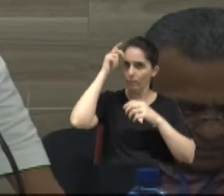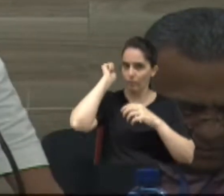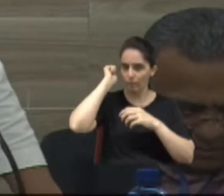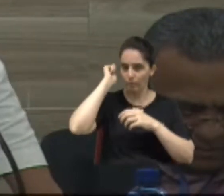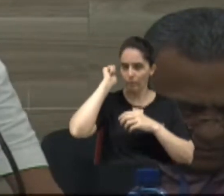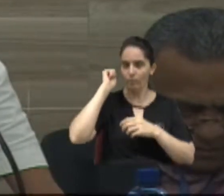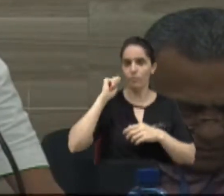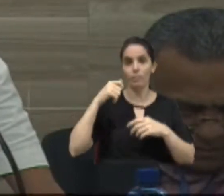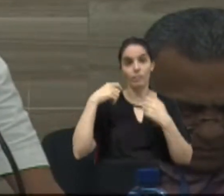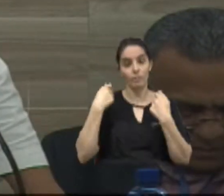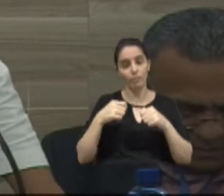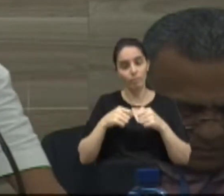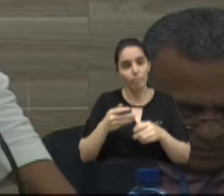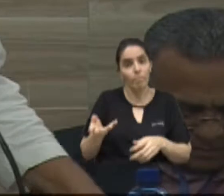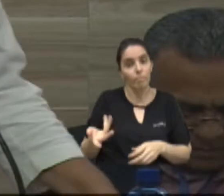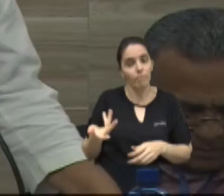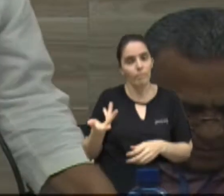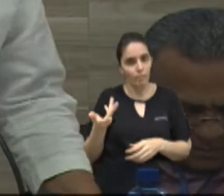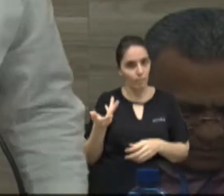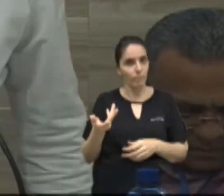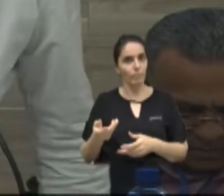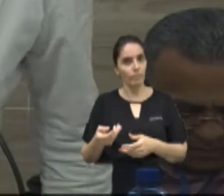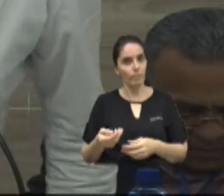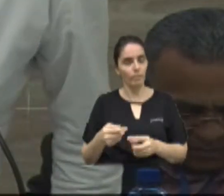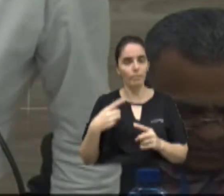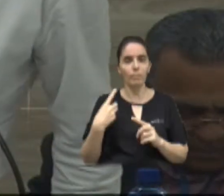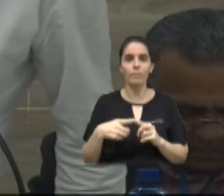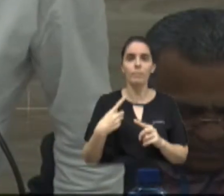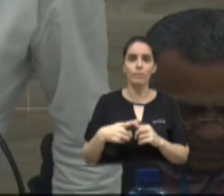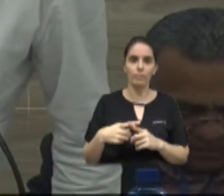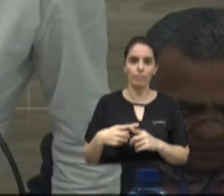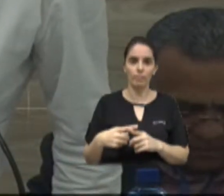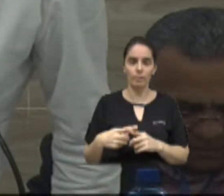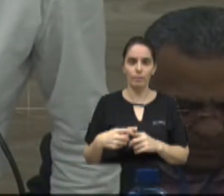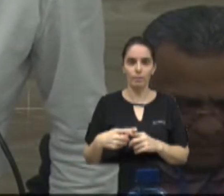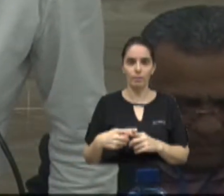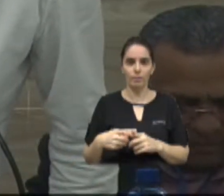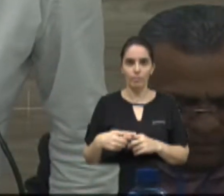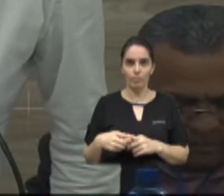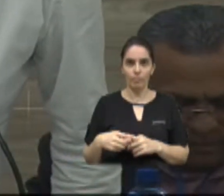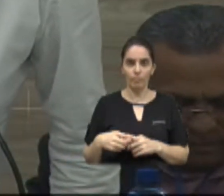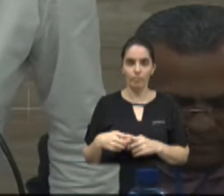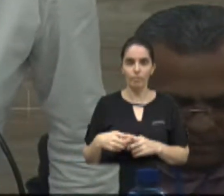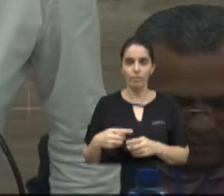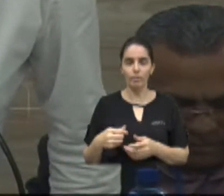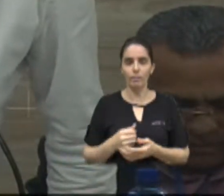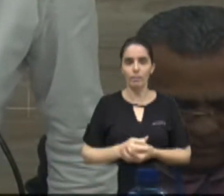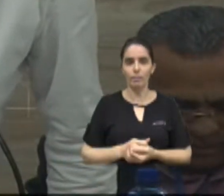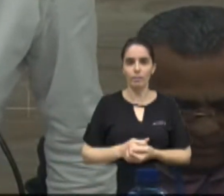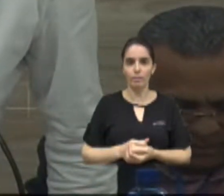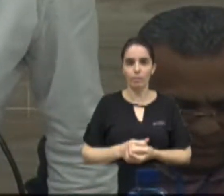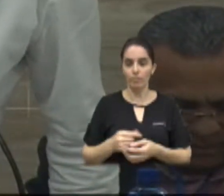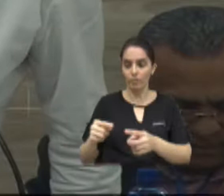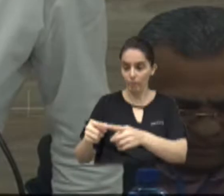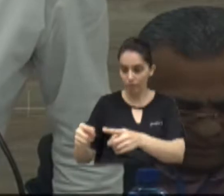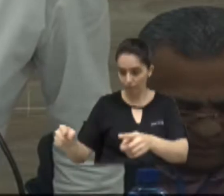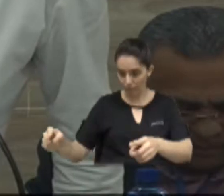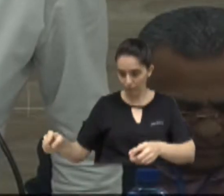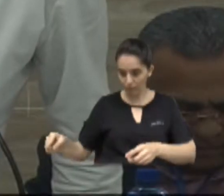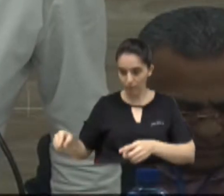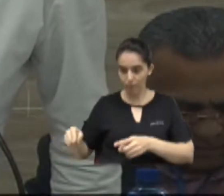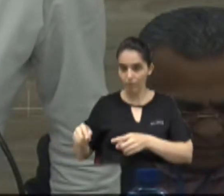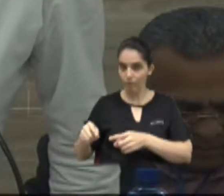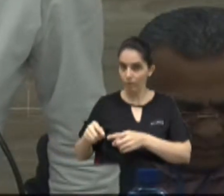precisamos acelerar esse processo, visto que muitos dessas recipientes